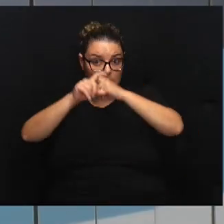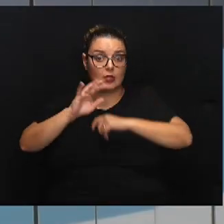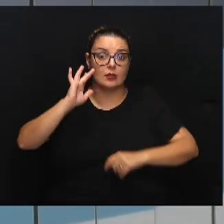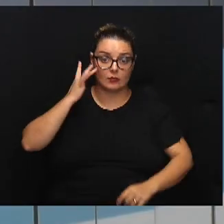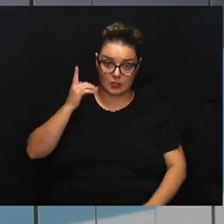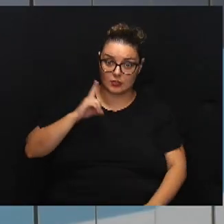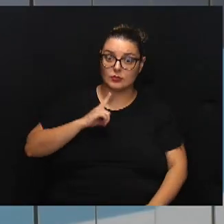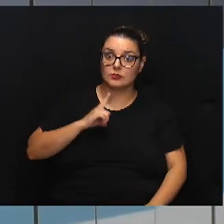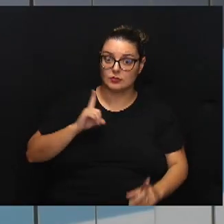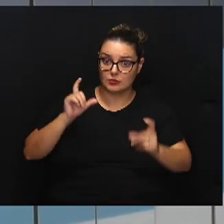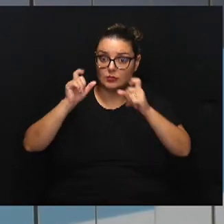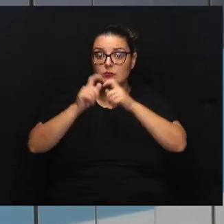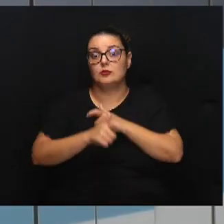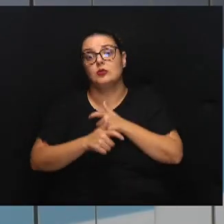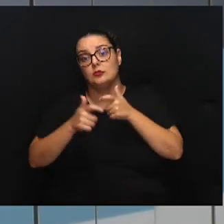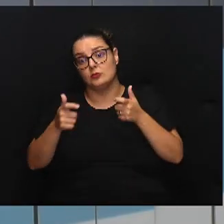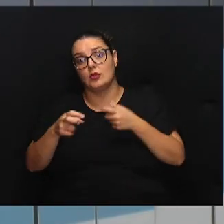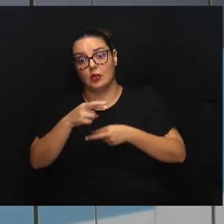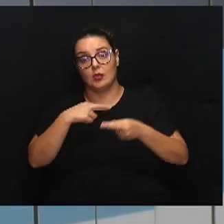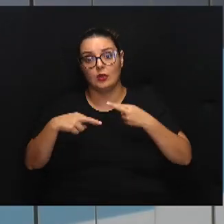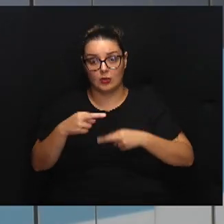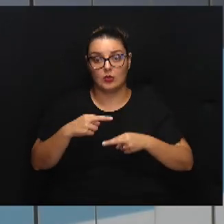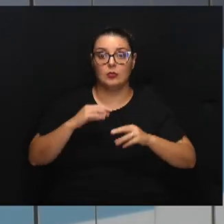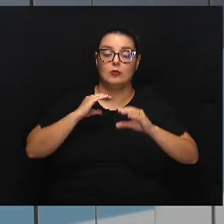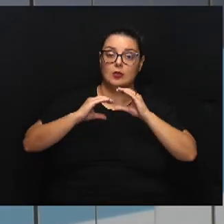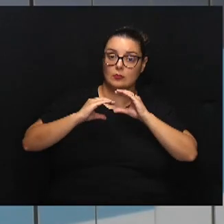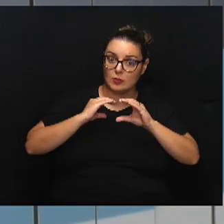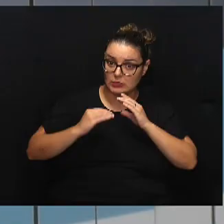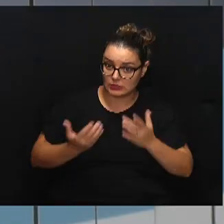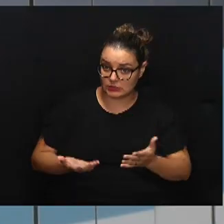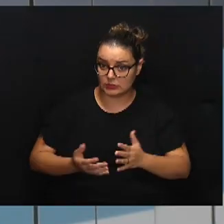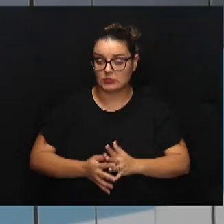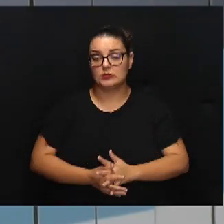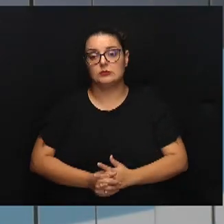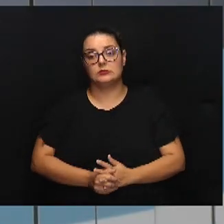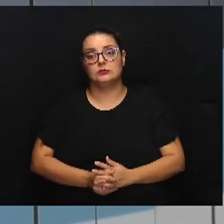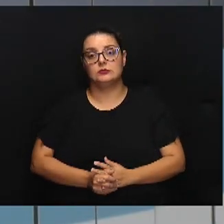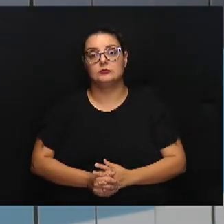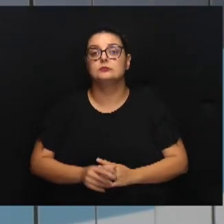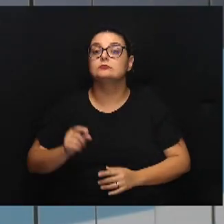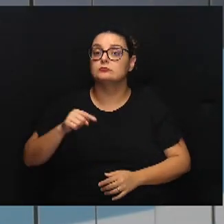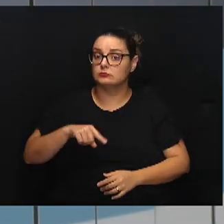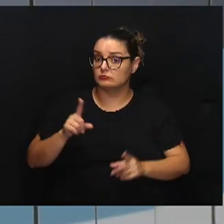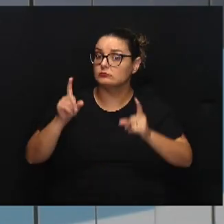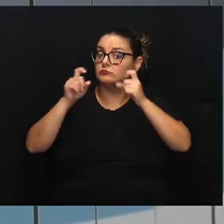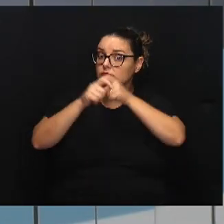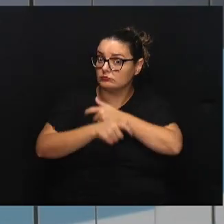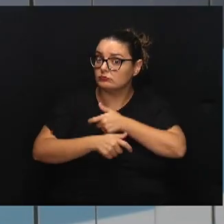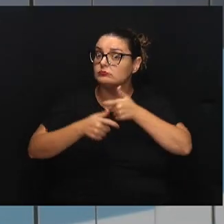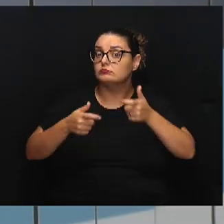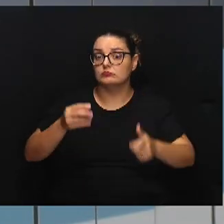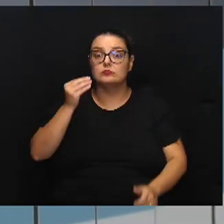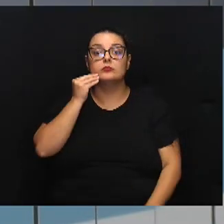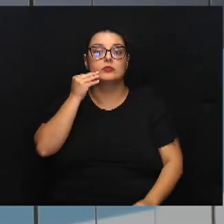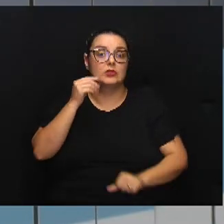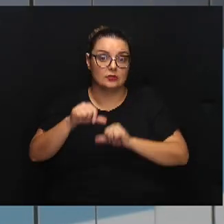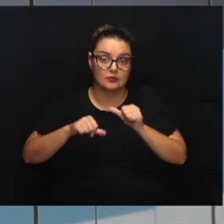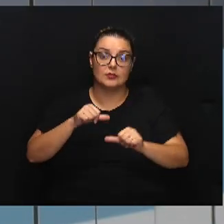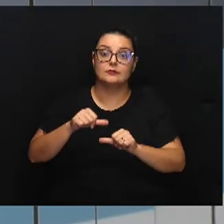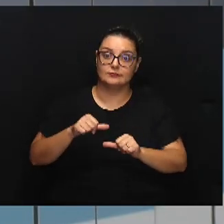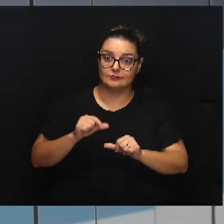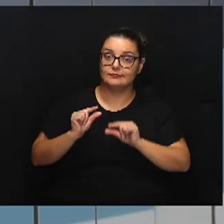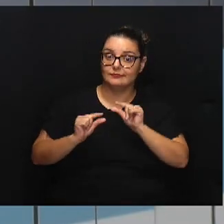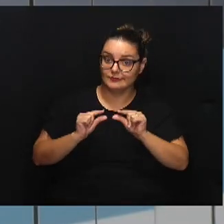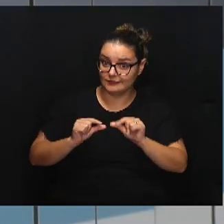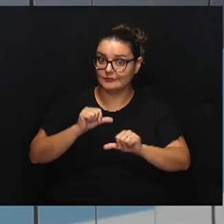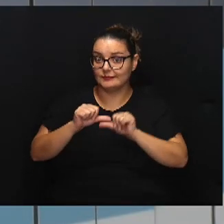existe uma dificuldade com relação à comunicação, e esse vai ser um desafio grande para a gente tentar mudar, reverter um pouco esses